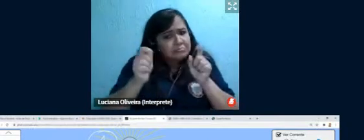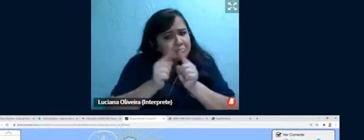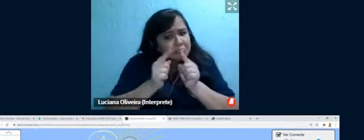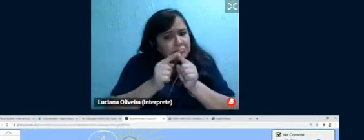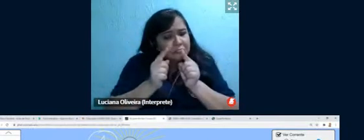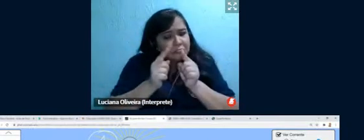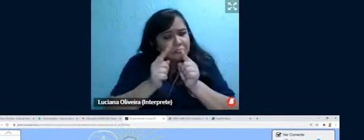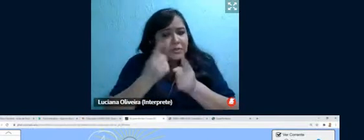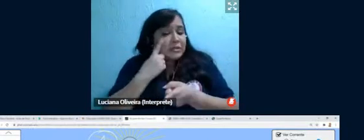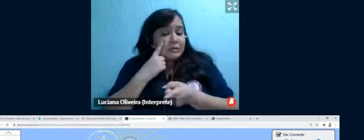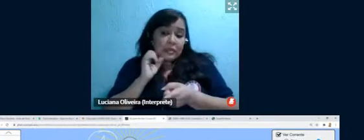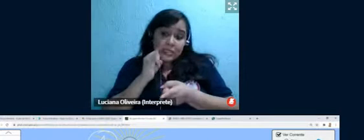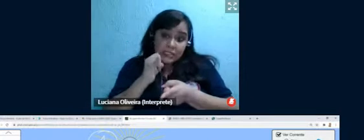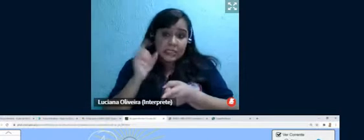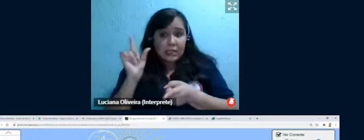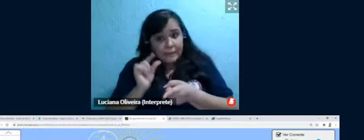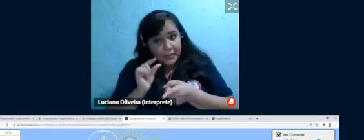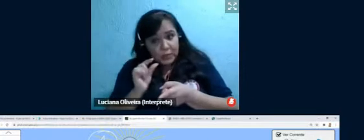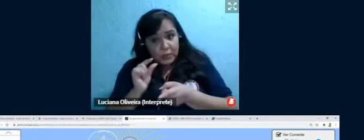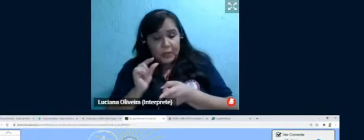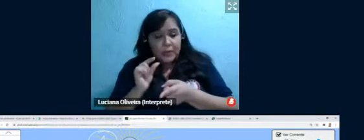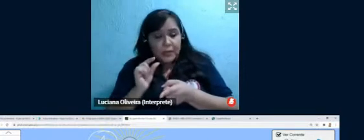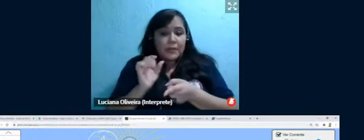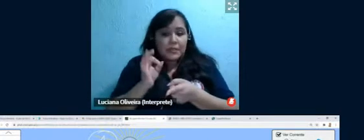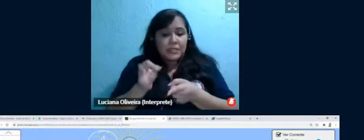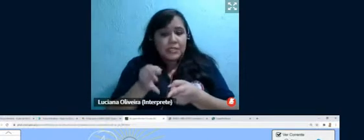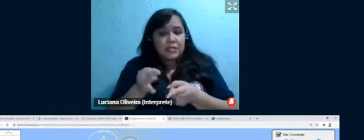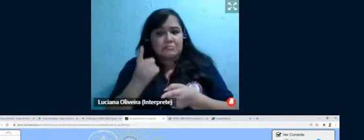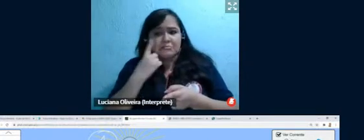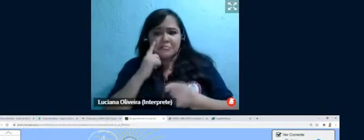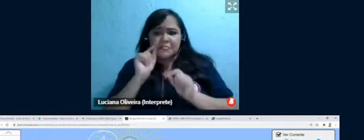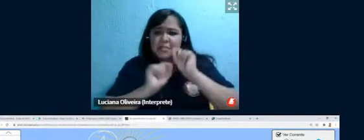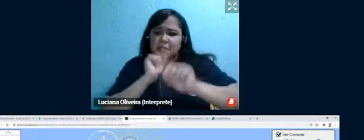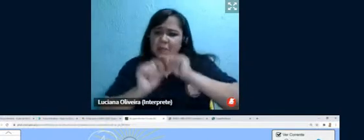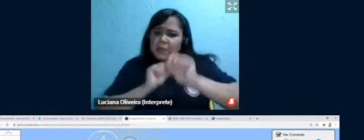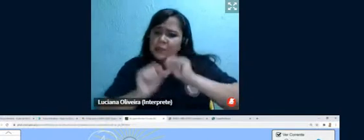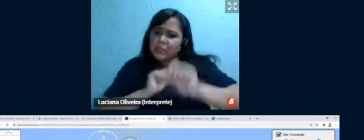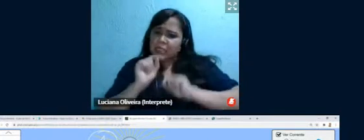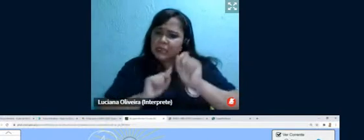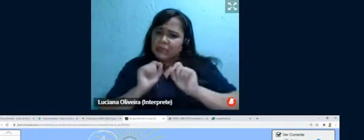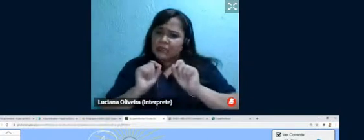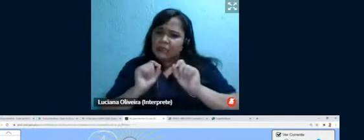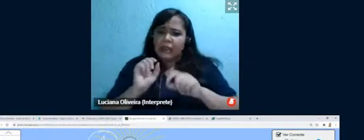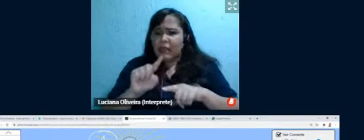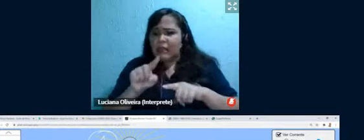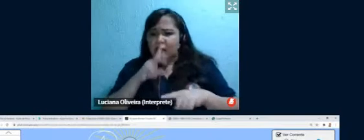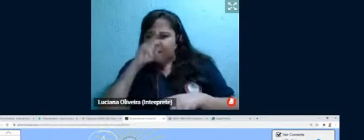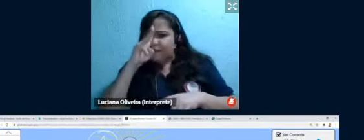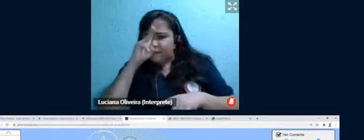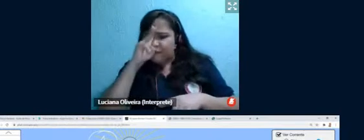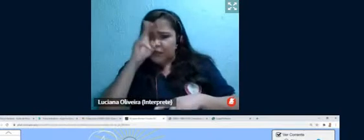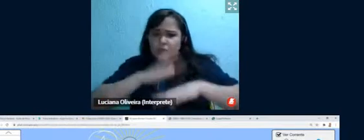resistência menor, você acha que a diferença de potencial sobre ela vai ser menor ou